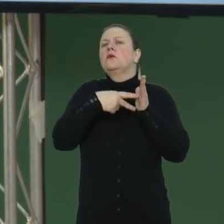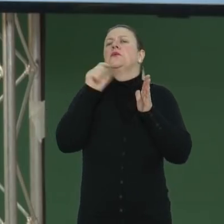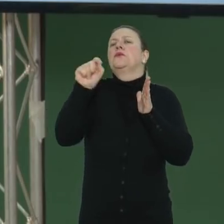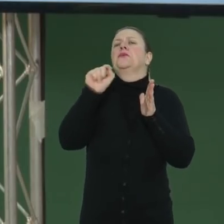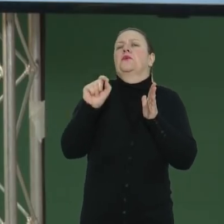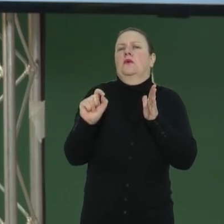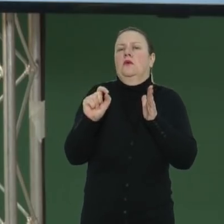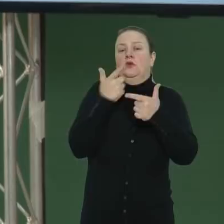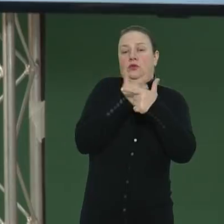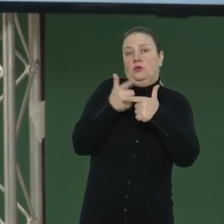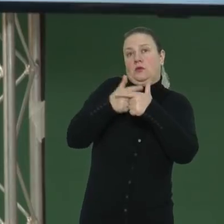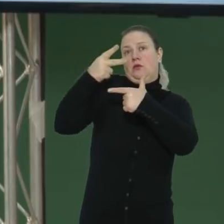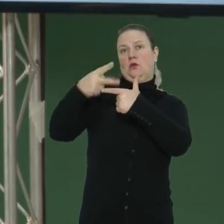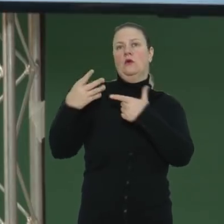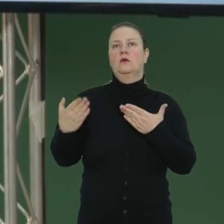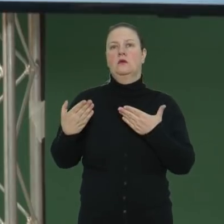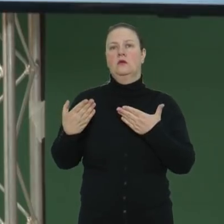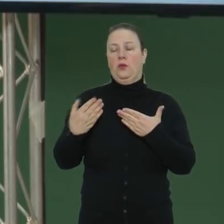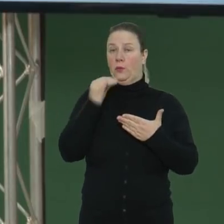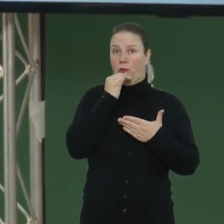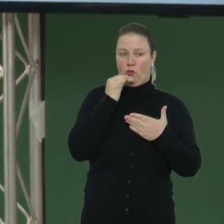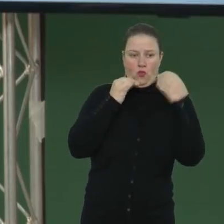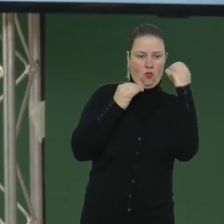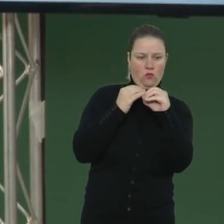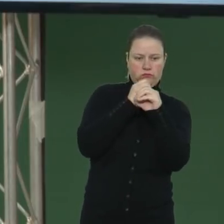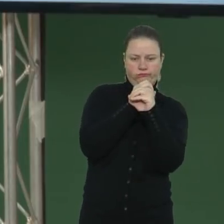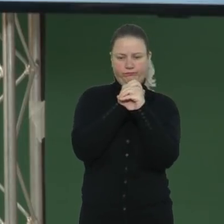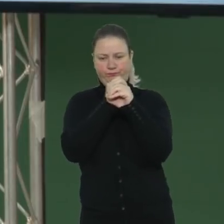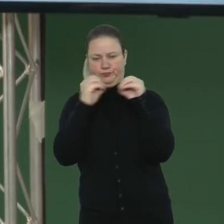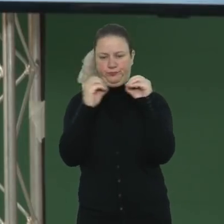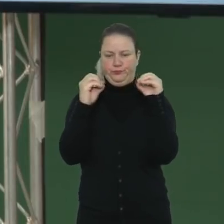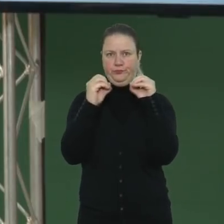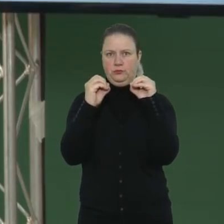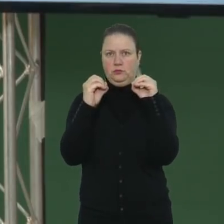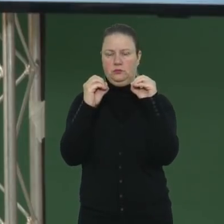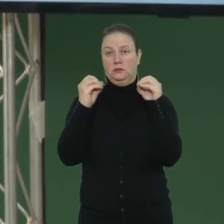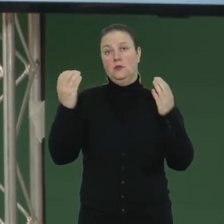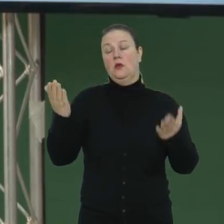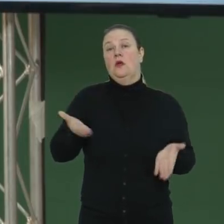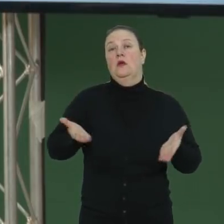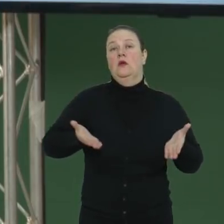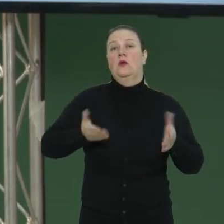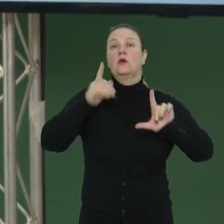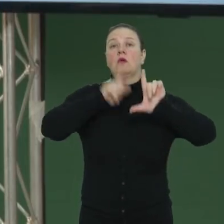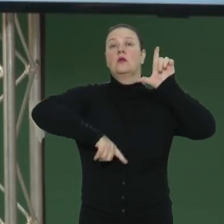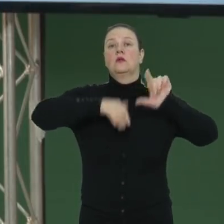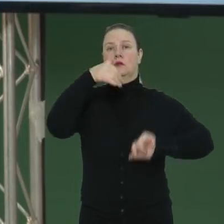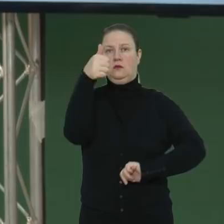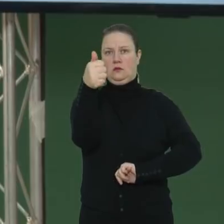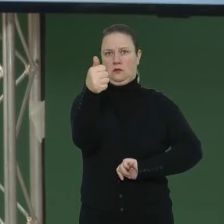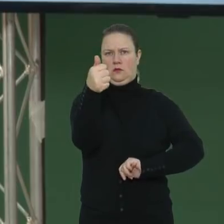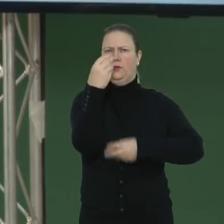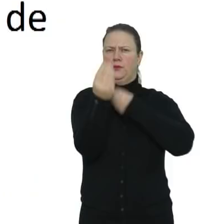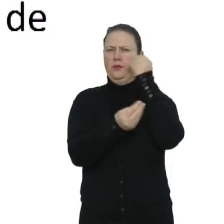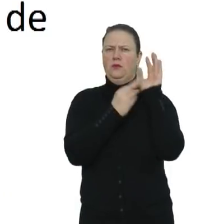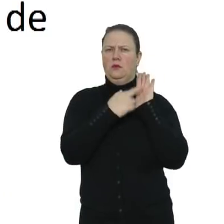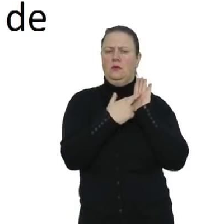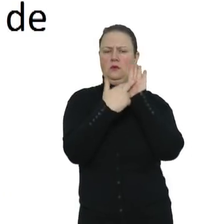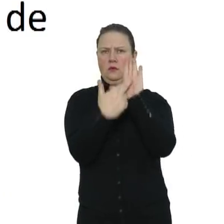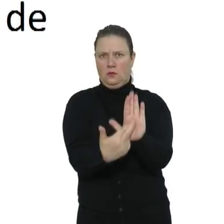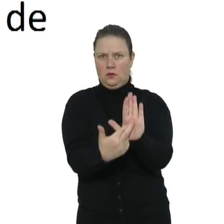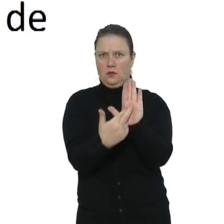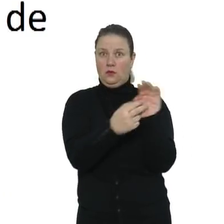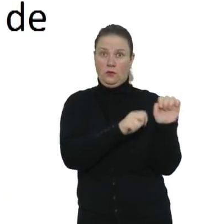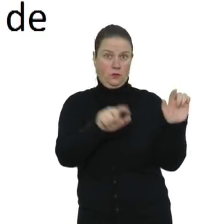gera indivíduos iguais a cada minuto. Letra A. Como que a gente vai fazer isso? Primeiro a gente vai representar no quadro